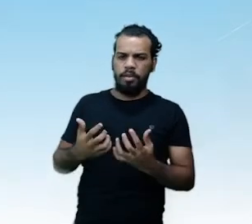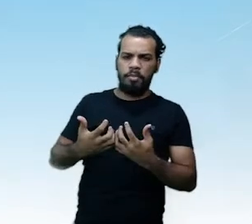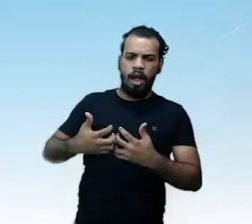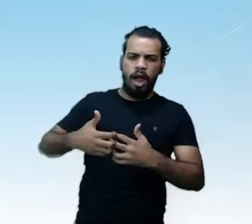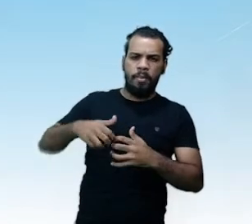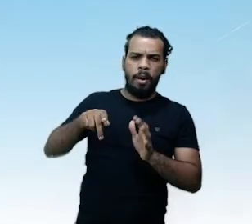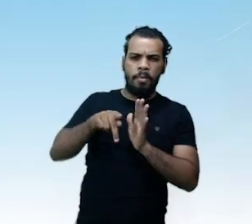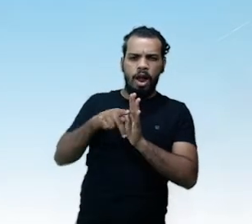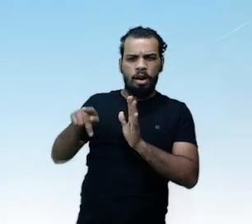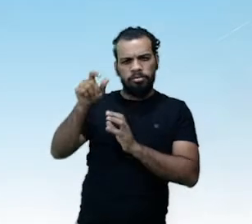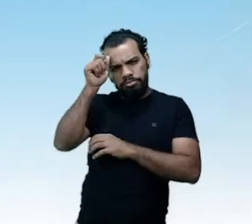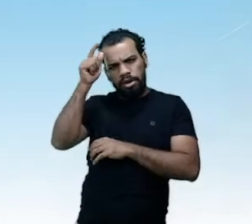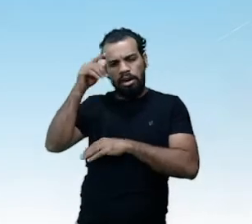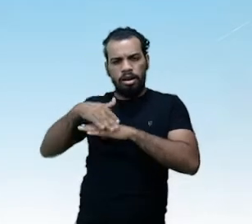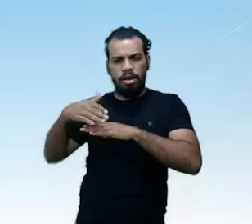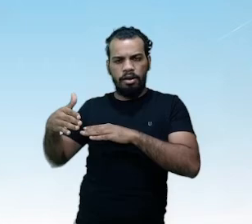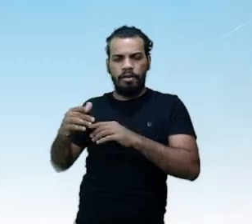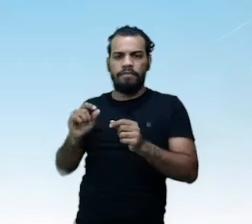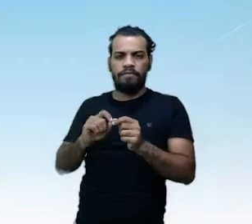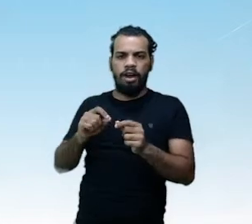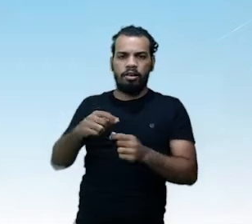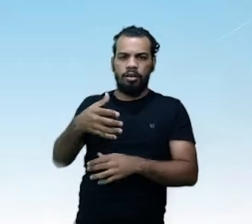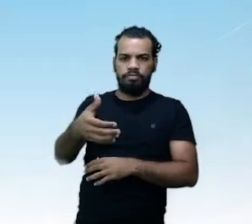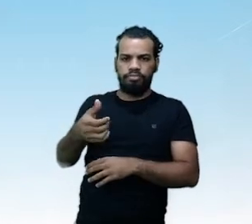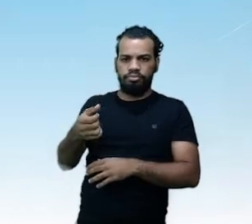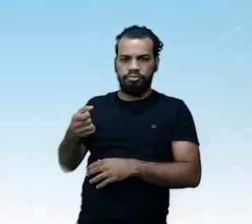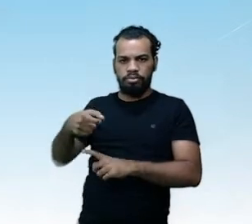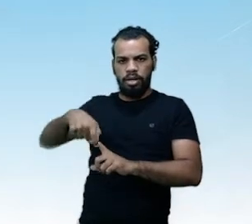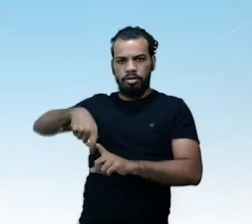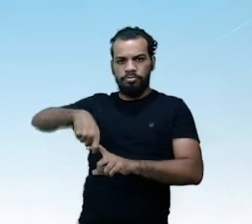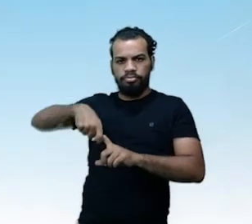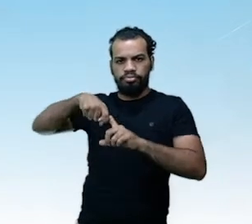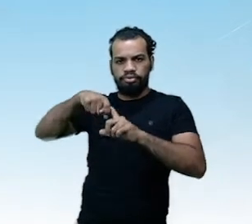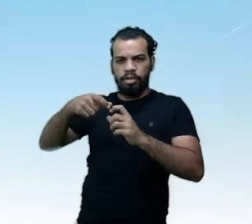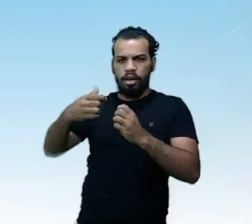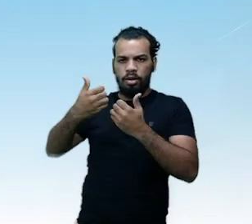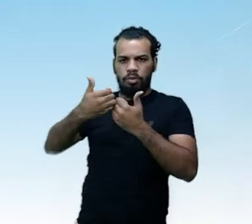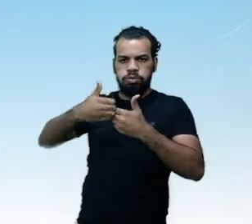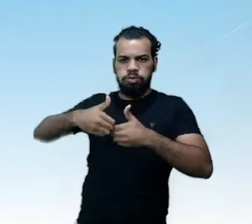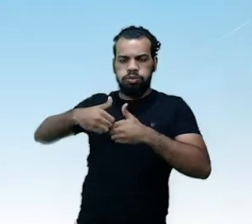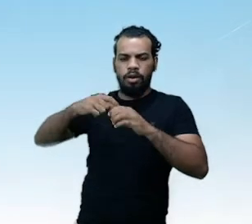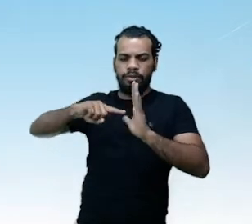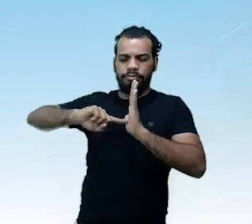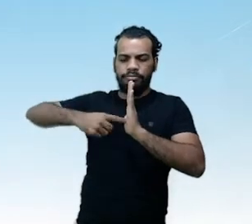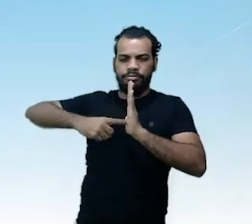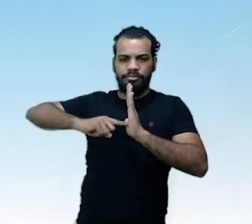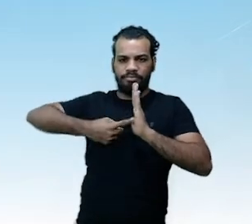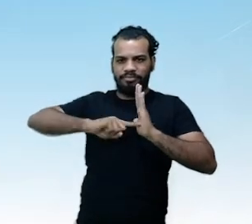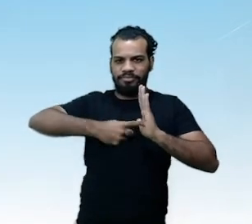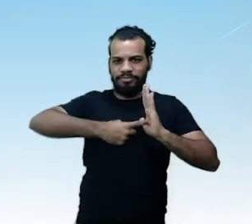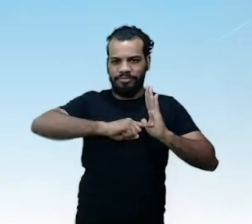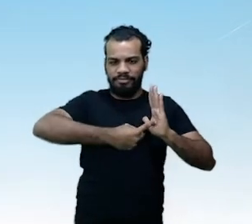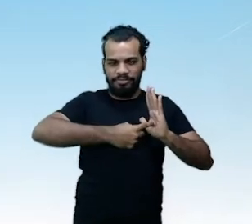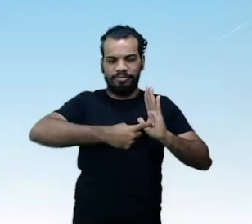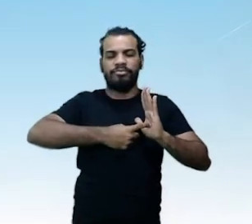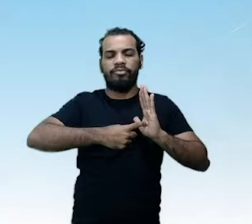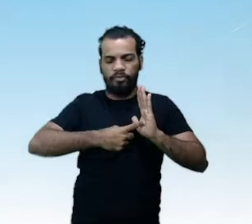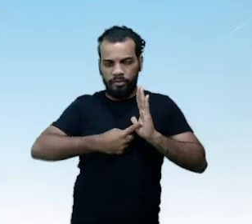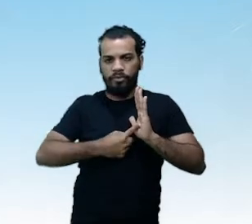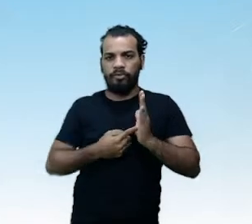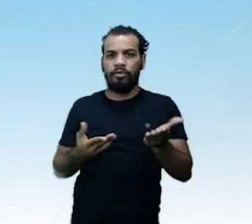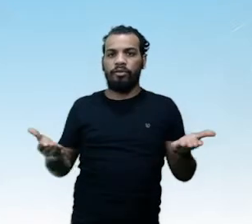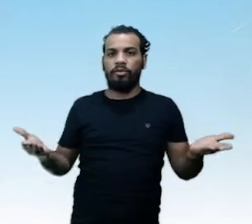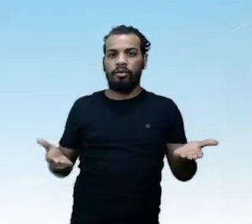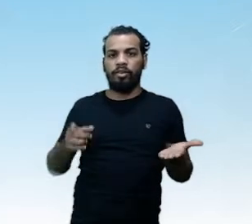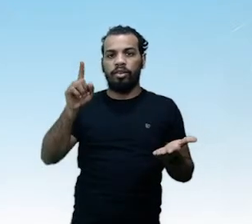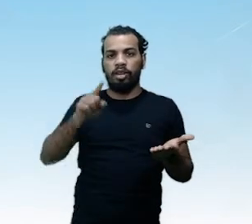quais consistiam em alavancas, polias e também parafusos, que atualmente